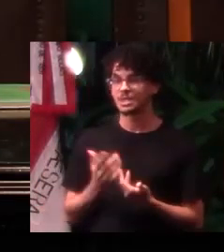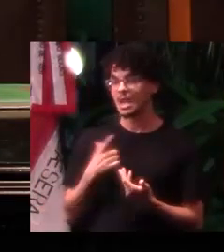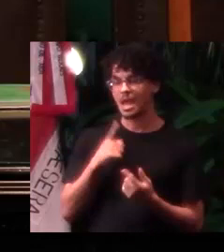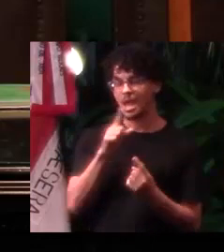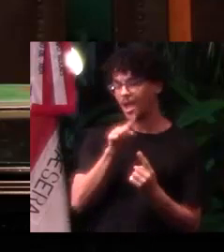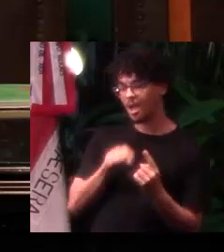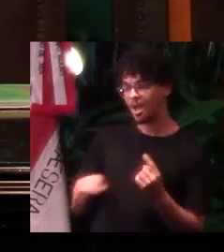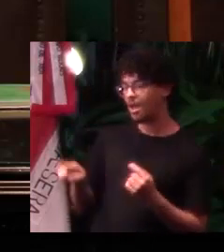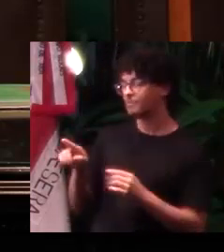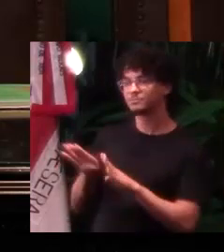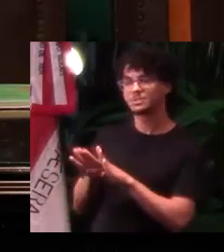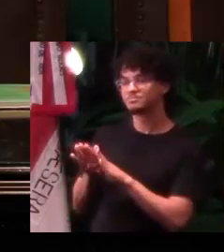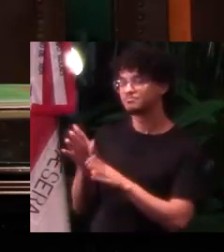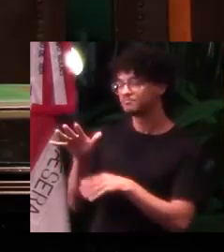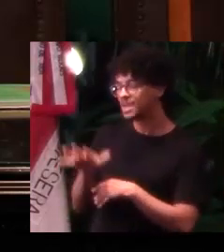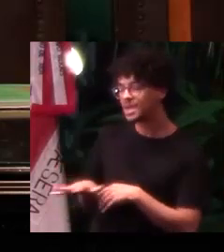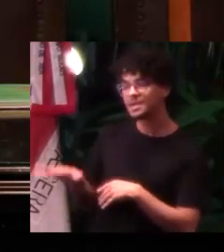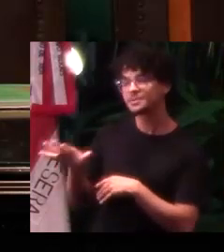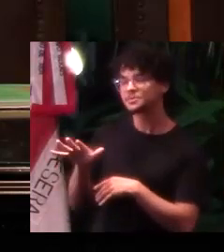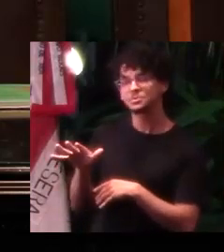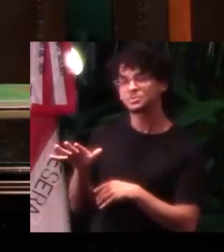questões atinentes